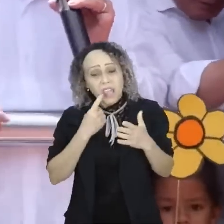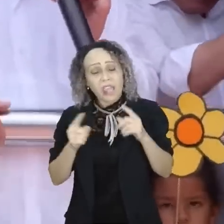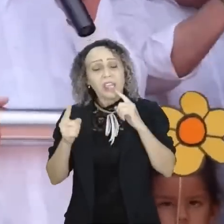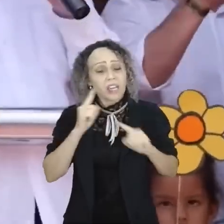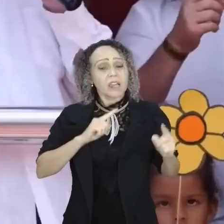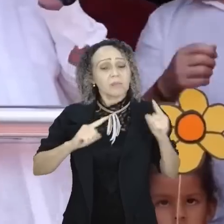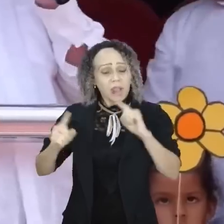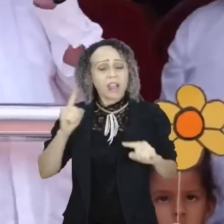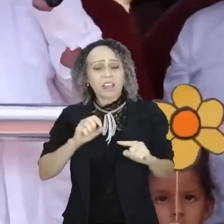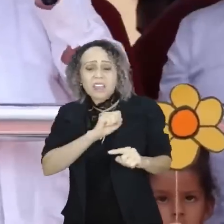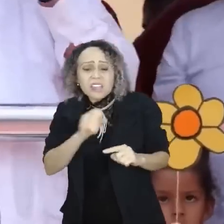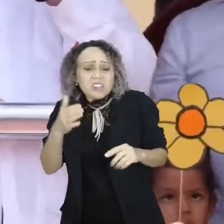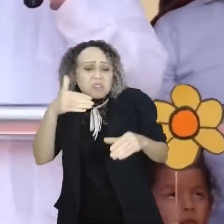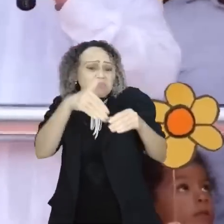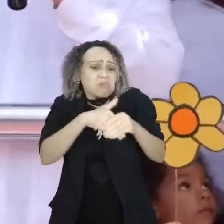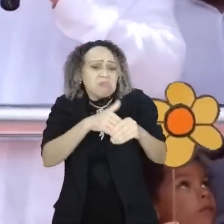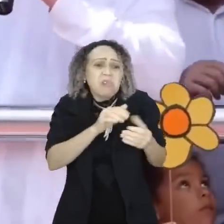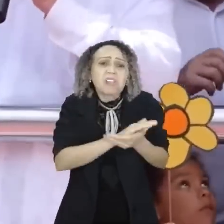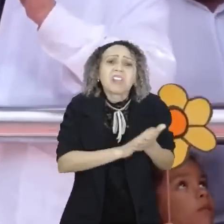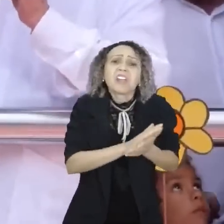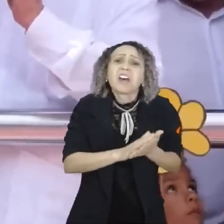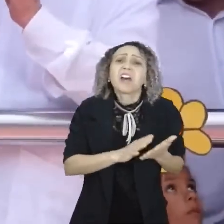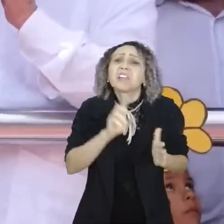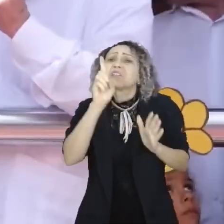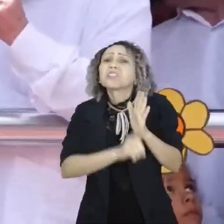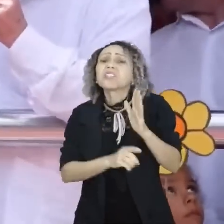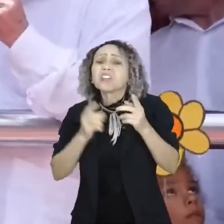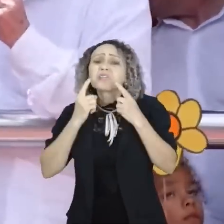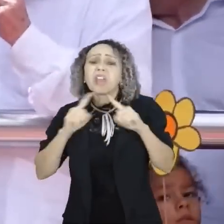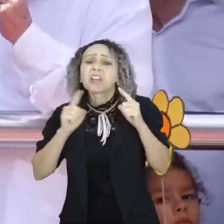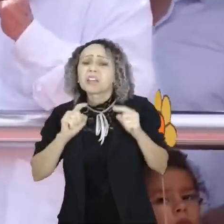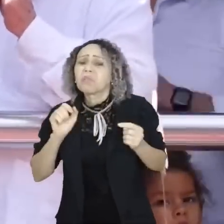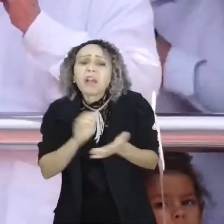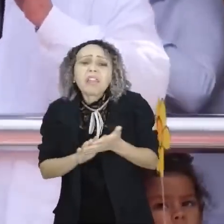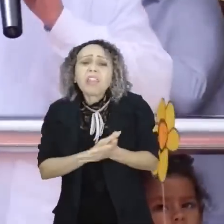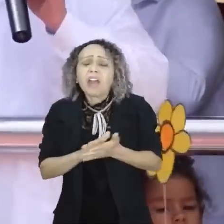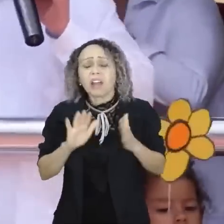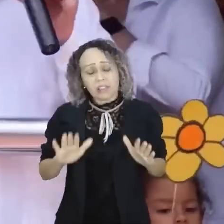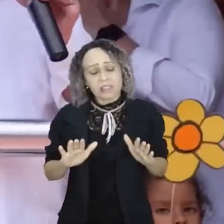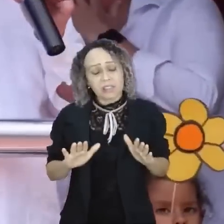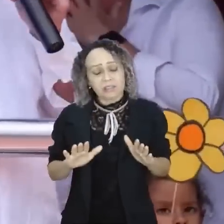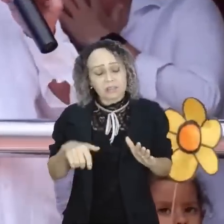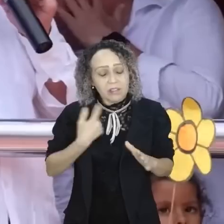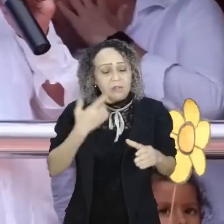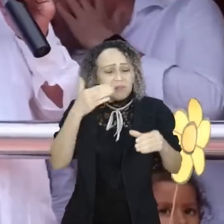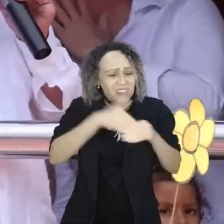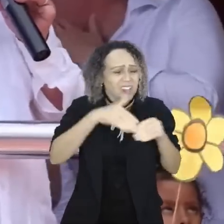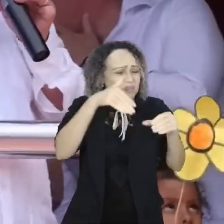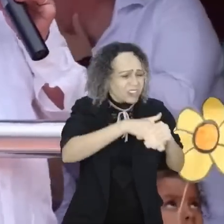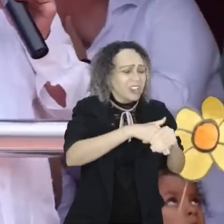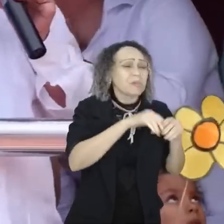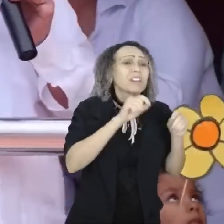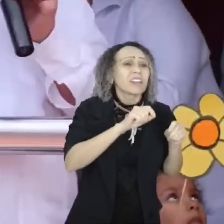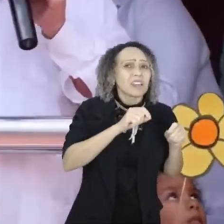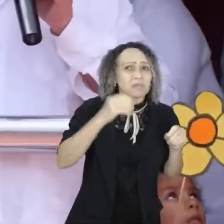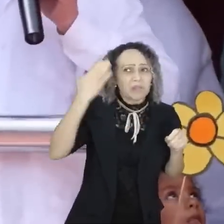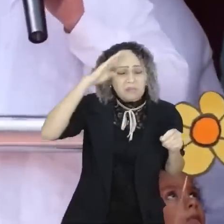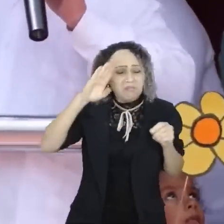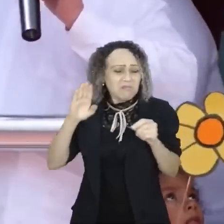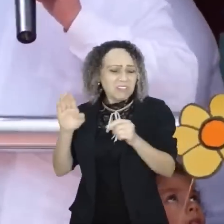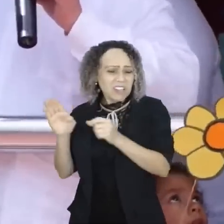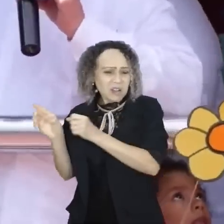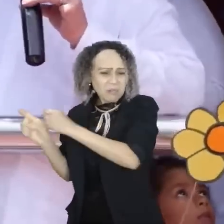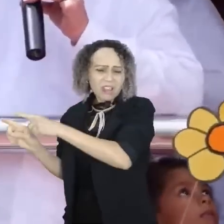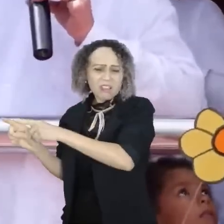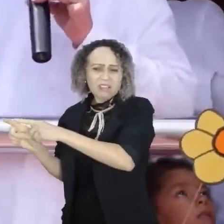quanto mais gente voltar mais a fuga que nós vamos dar no bolsonaro vai ser inesquecível por isso